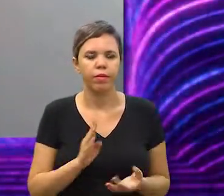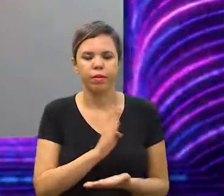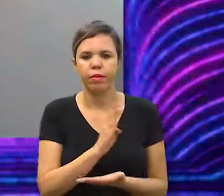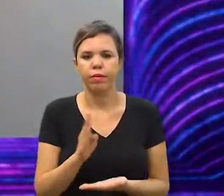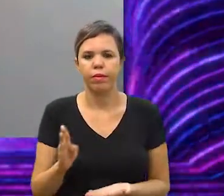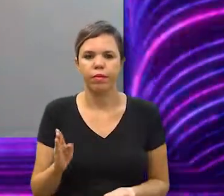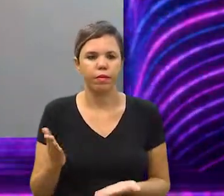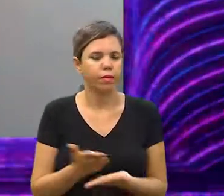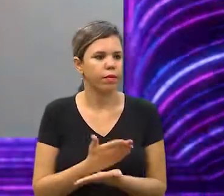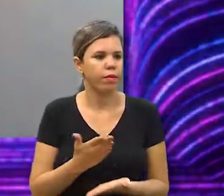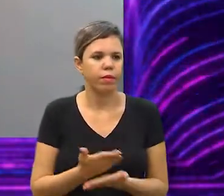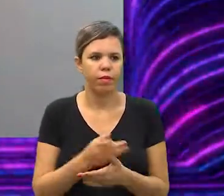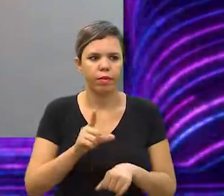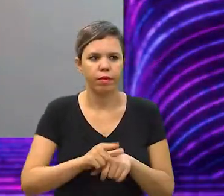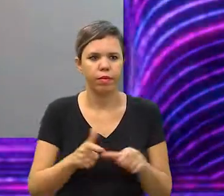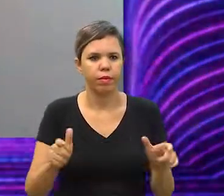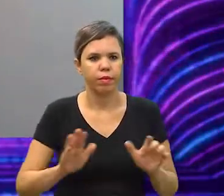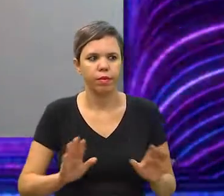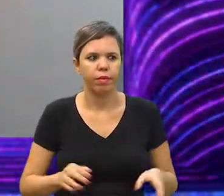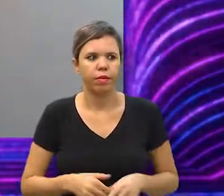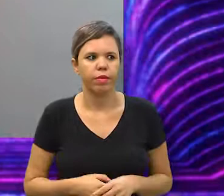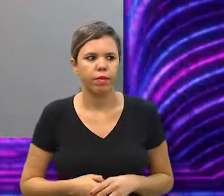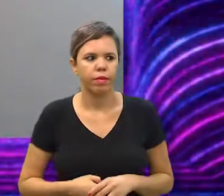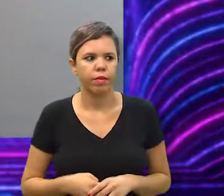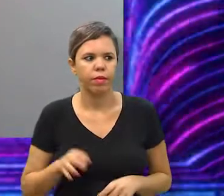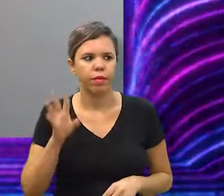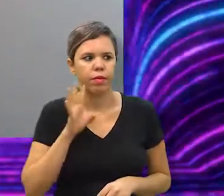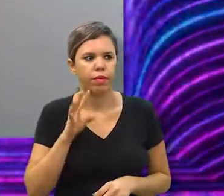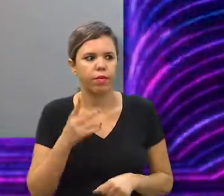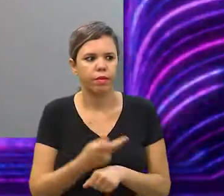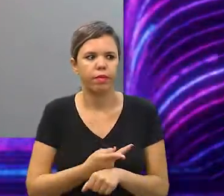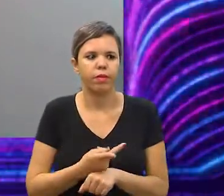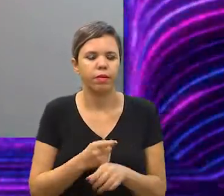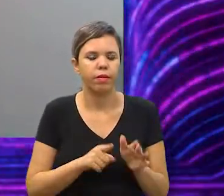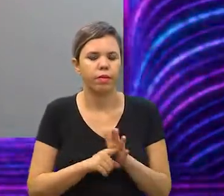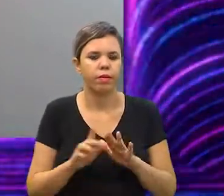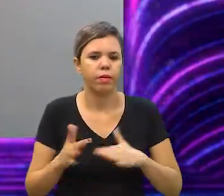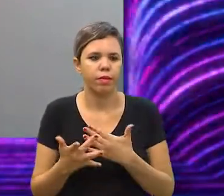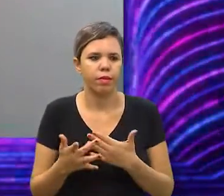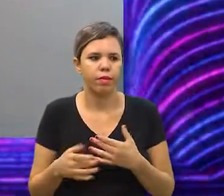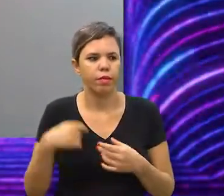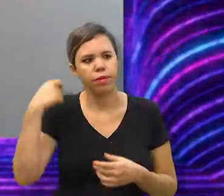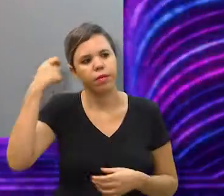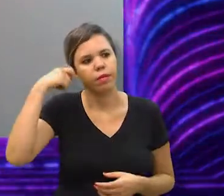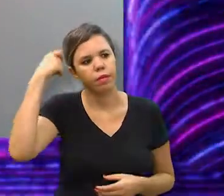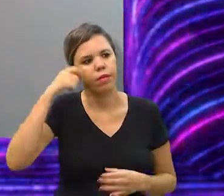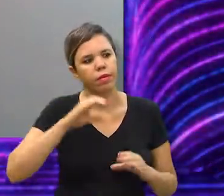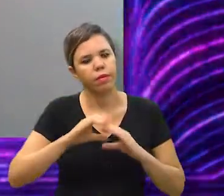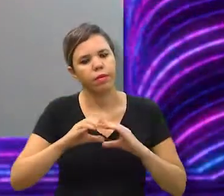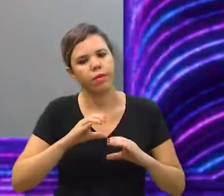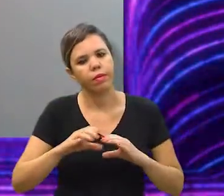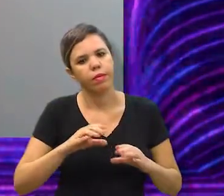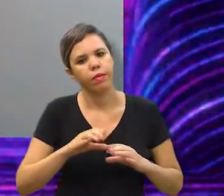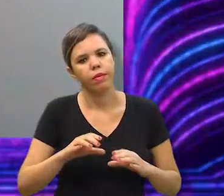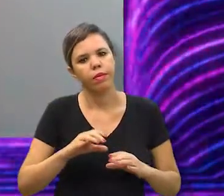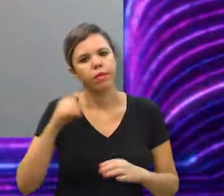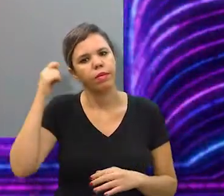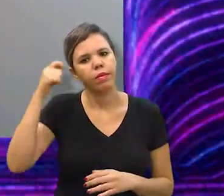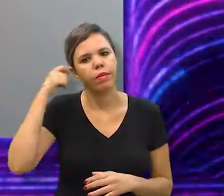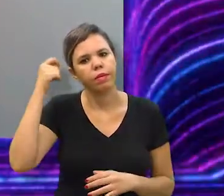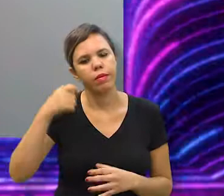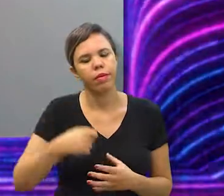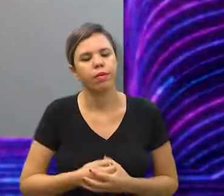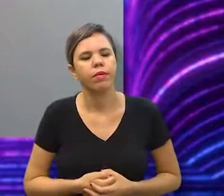não tá na livraria, a maior parte deles. É legal a gente procurar as redes sociais dos artistas, os canais de comunicação desses